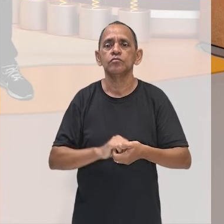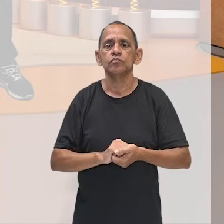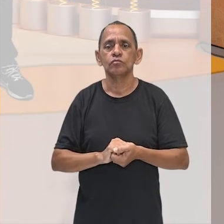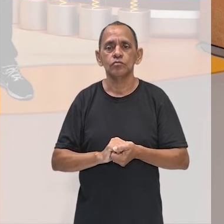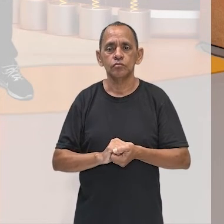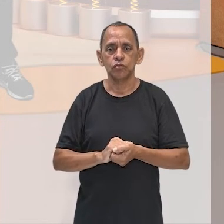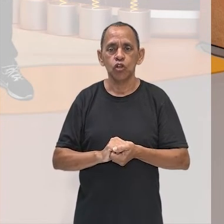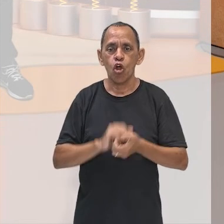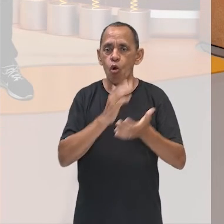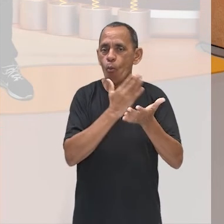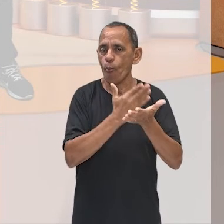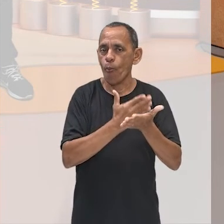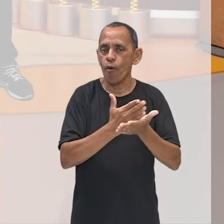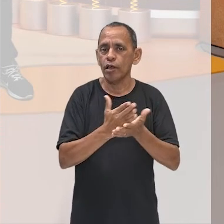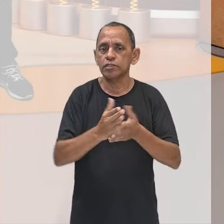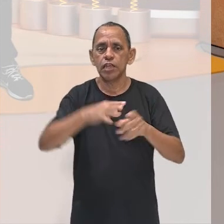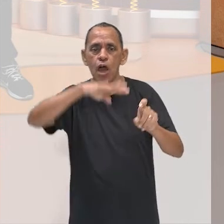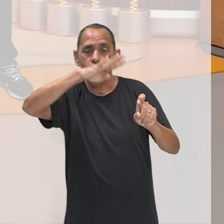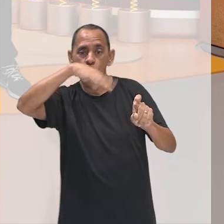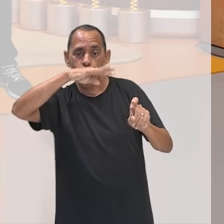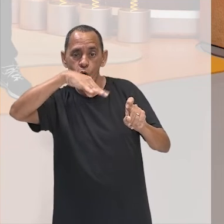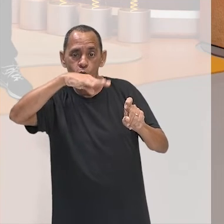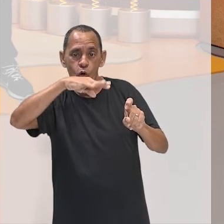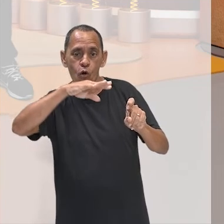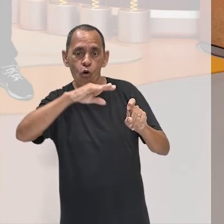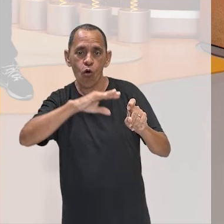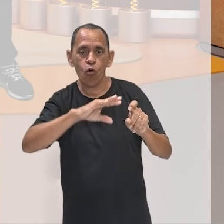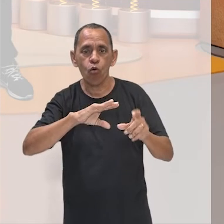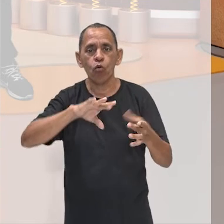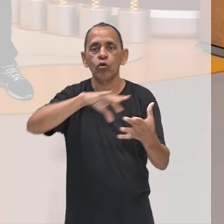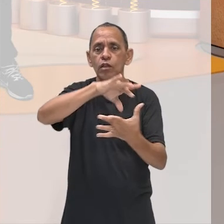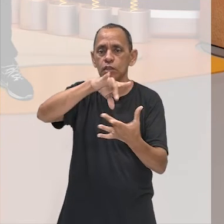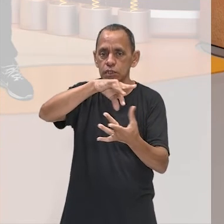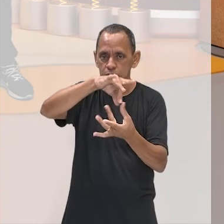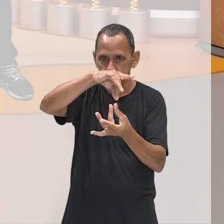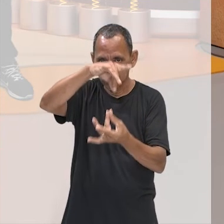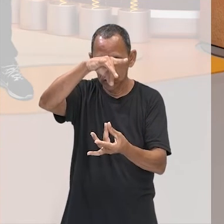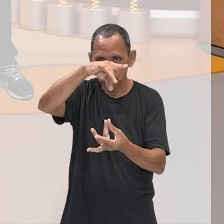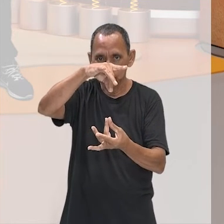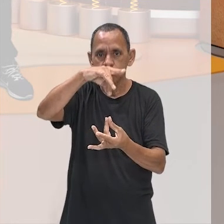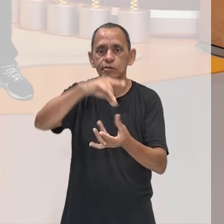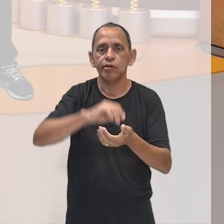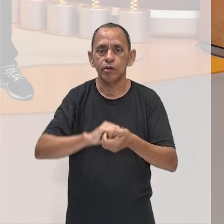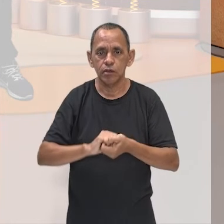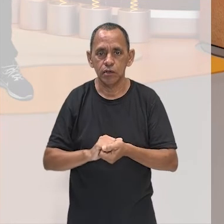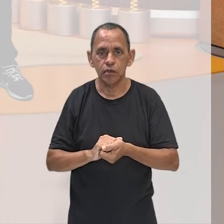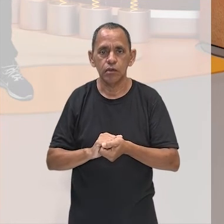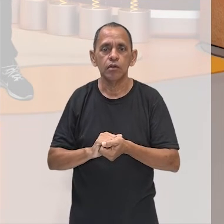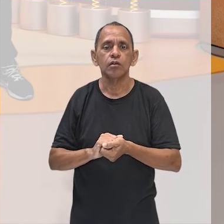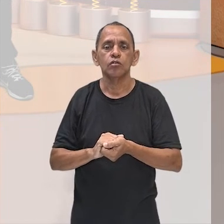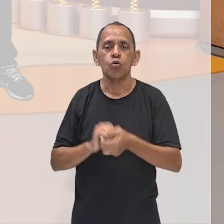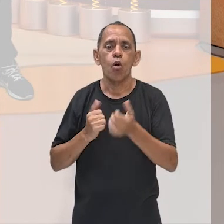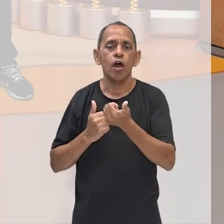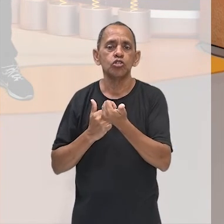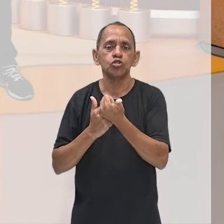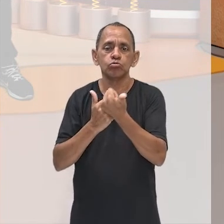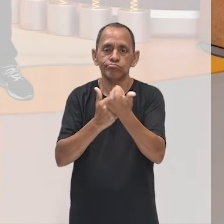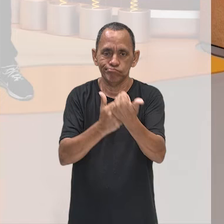mas ele governava aí com o auxílio de um grande conselho. E ele tinha